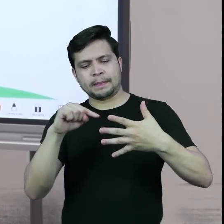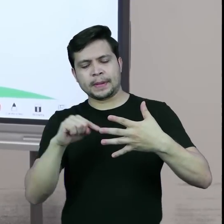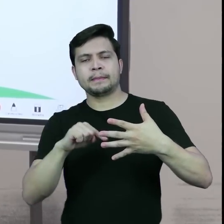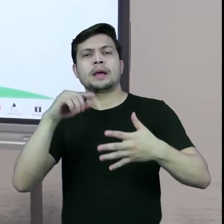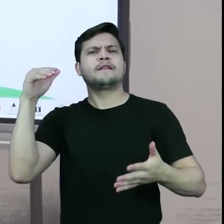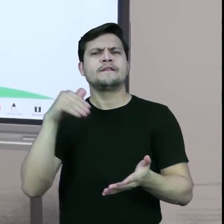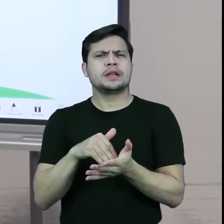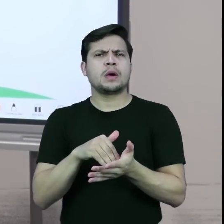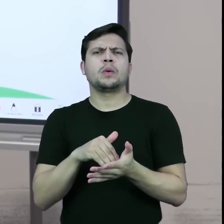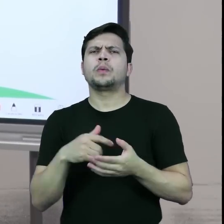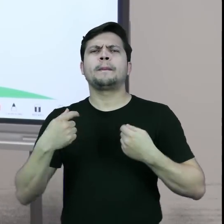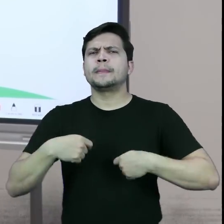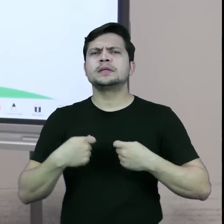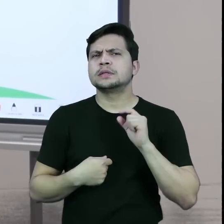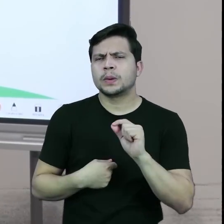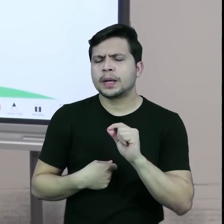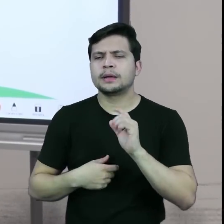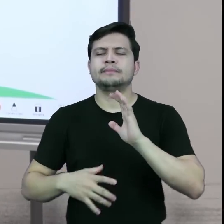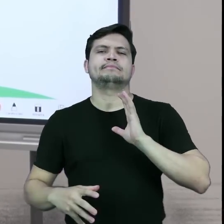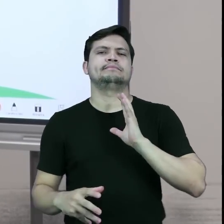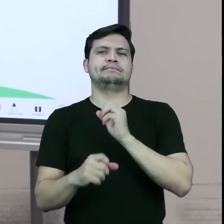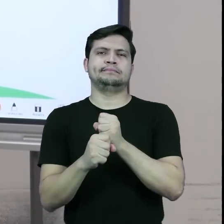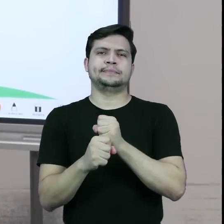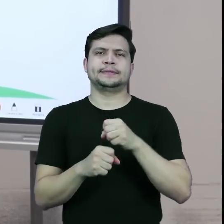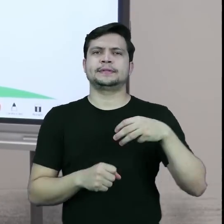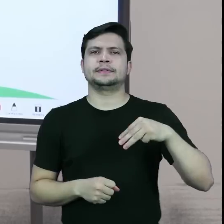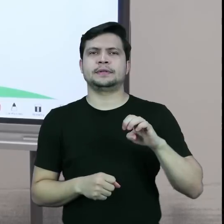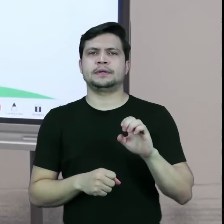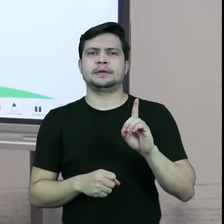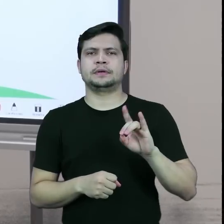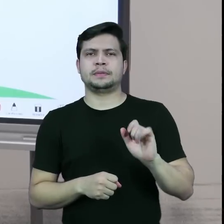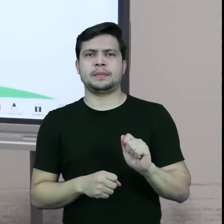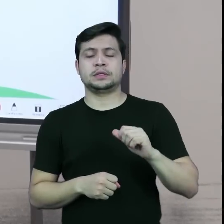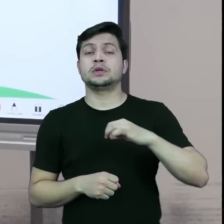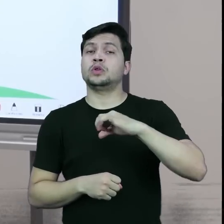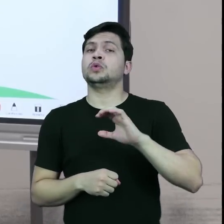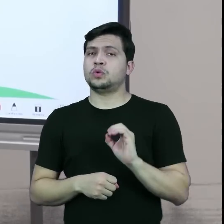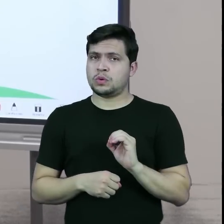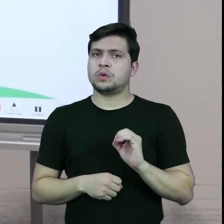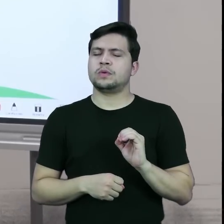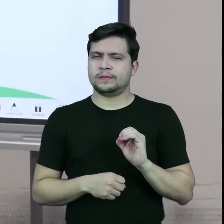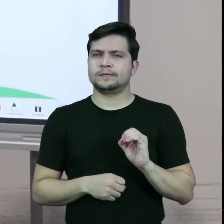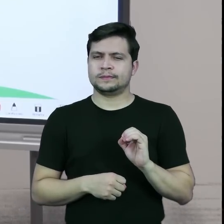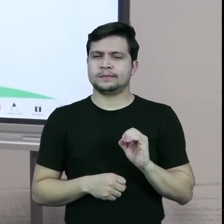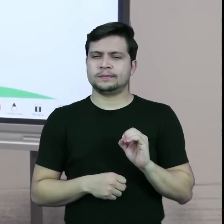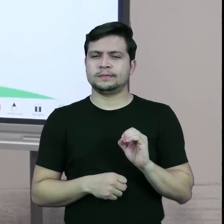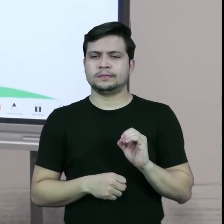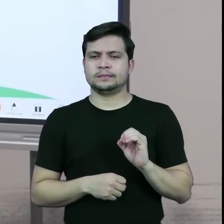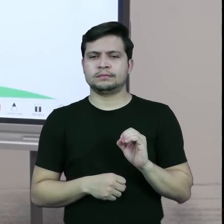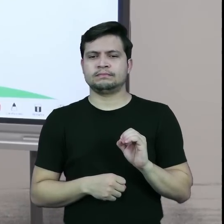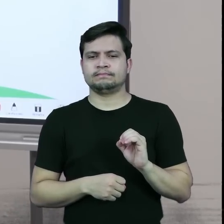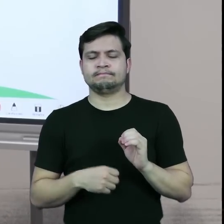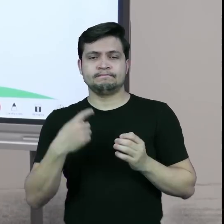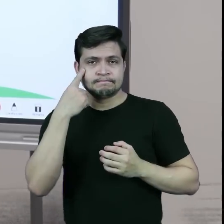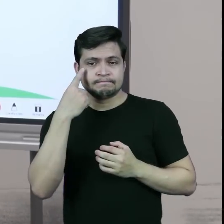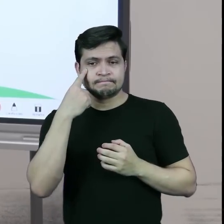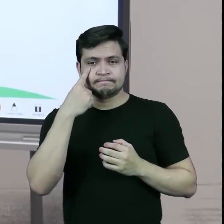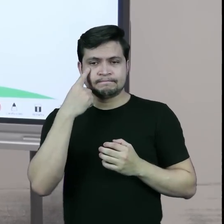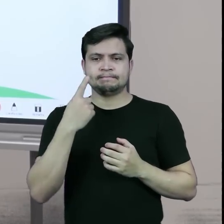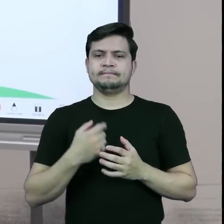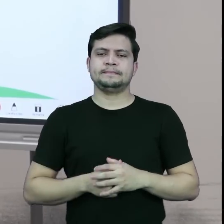de 5 jogos tem que ser igual a 18. Isso significa então que a soma dos